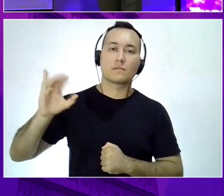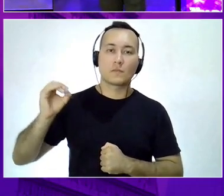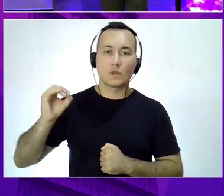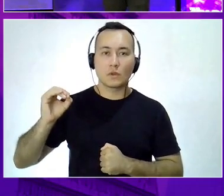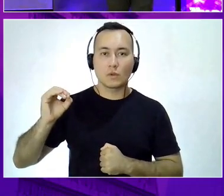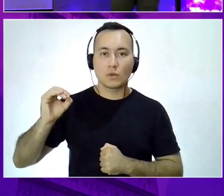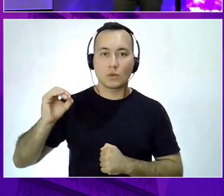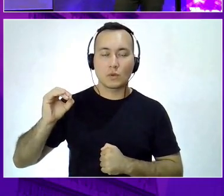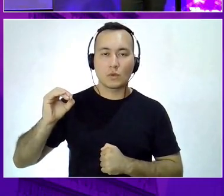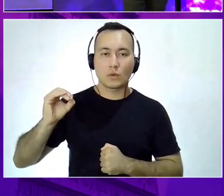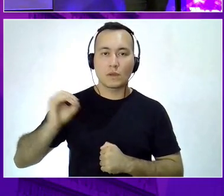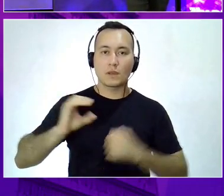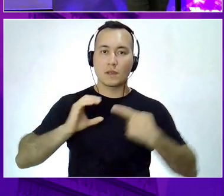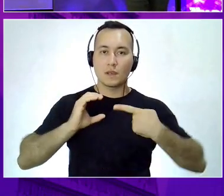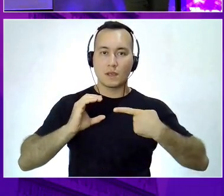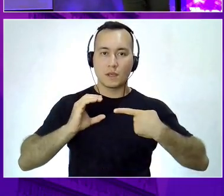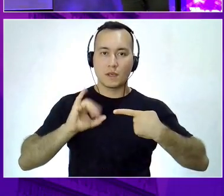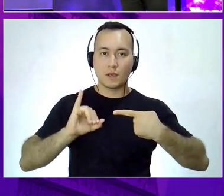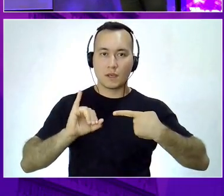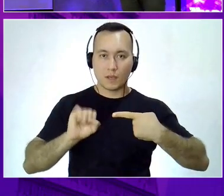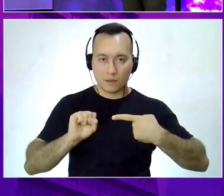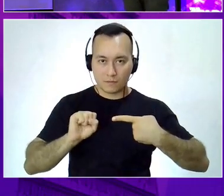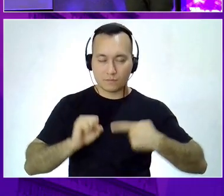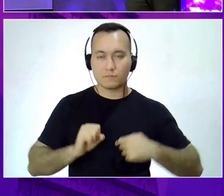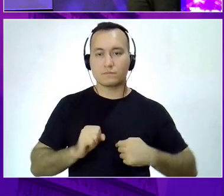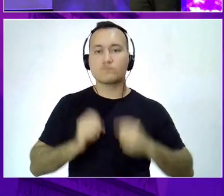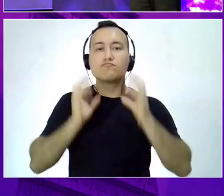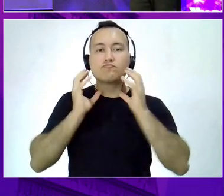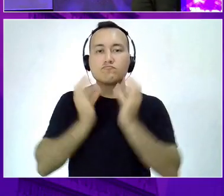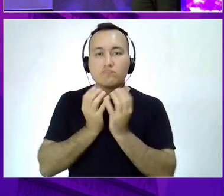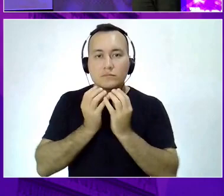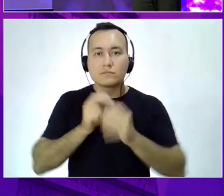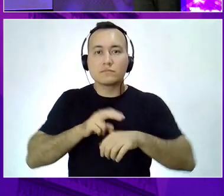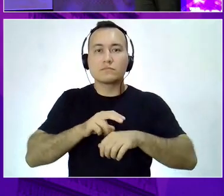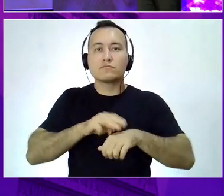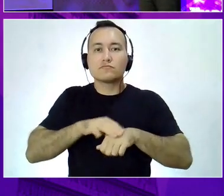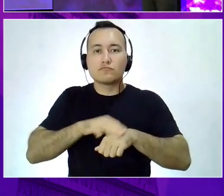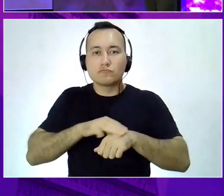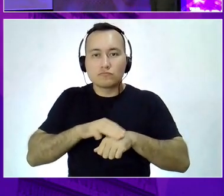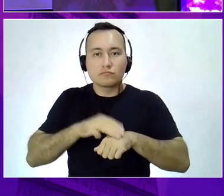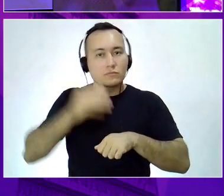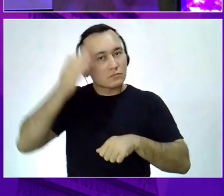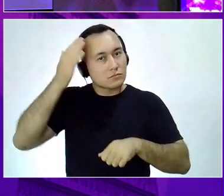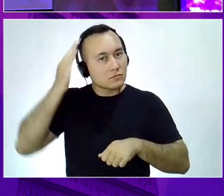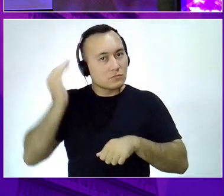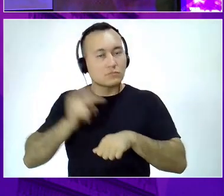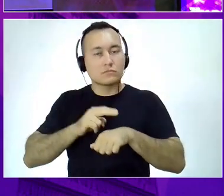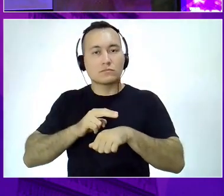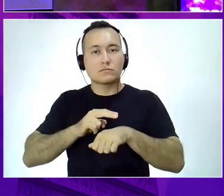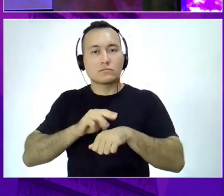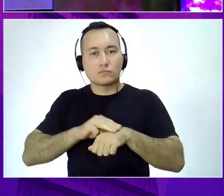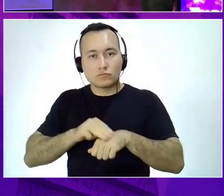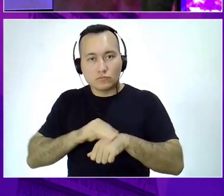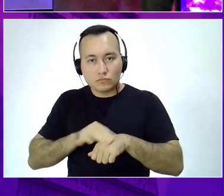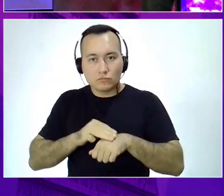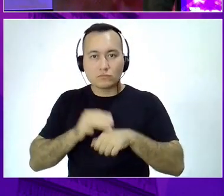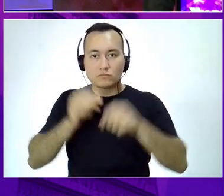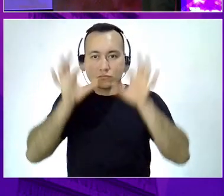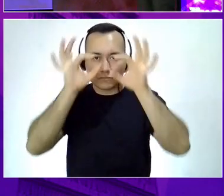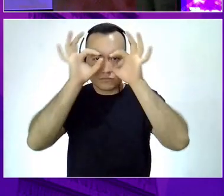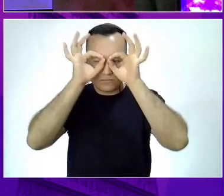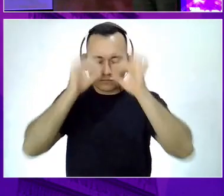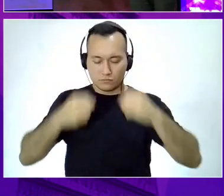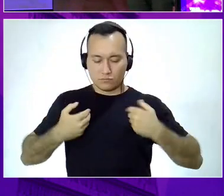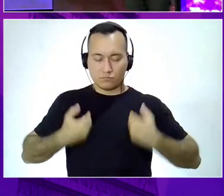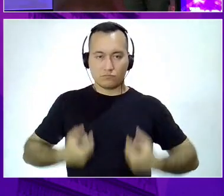barbas castanhos, tamanho médio. Estou usando um óculos de armação preta, estou usando uma camisa preta e atrás de mim tem o logo do TDC